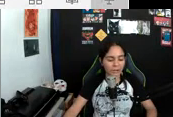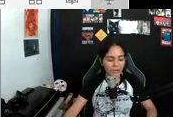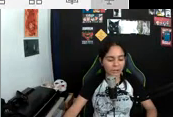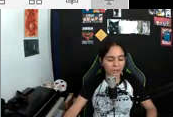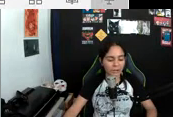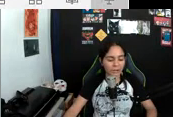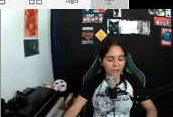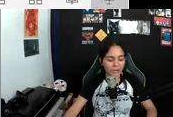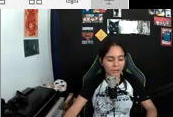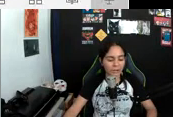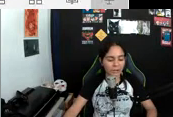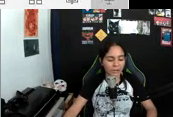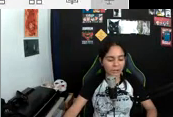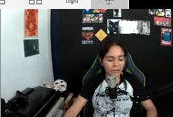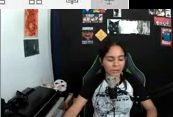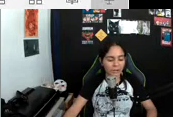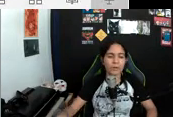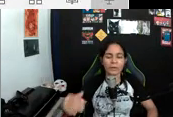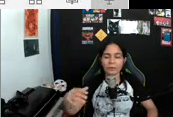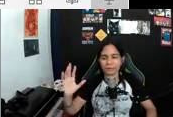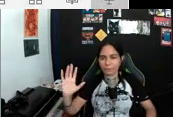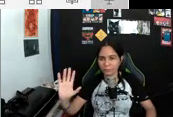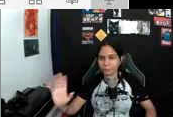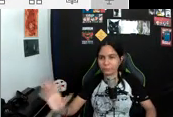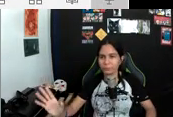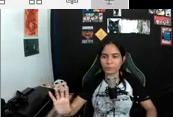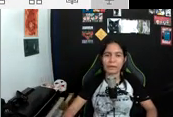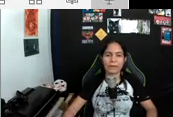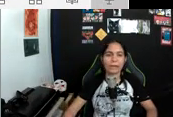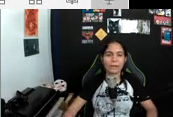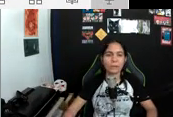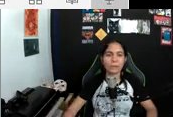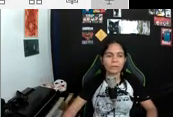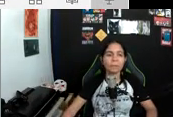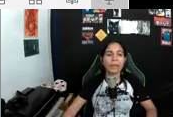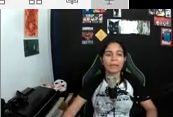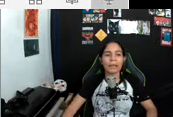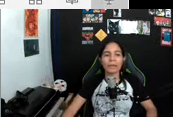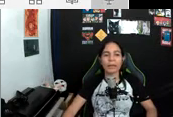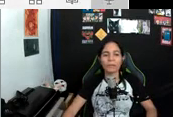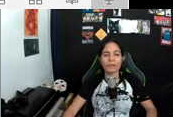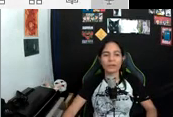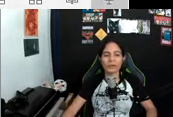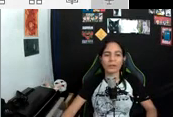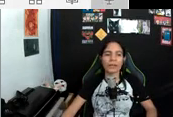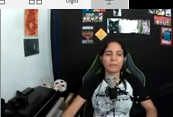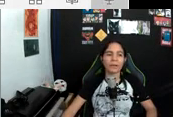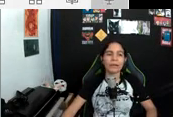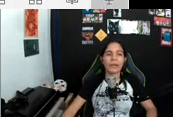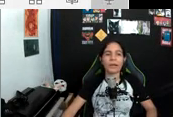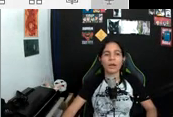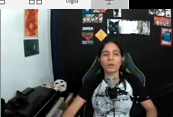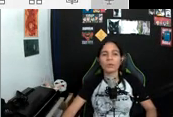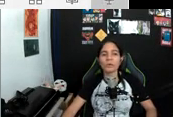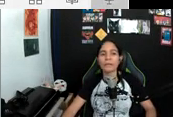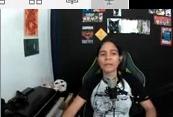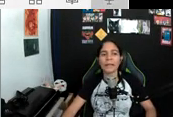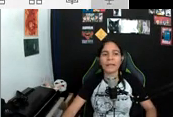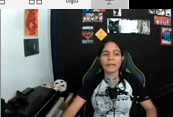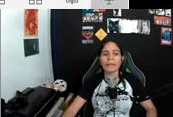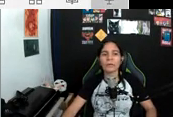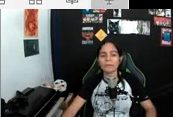cadeirante, seja ela de qual idade for, né, mas vamos considerar que é adulta, e aí a pessoa chega e pergunta,